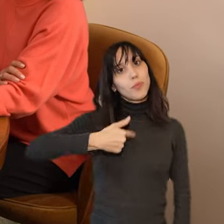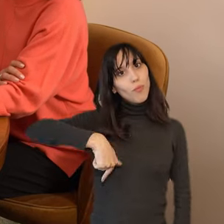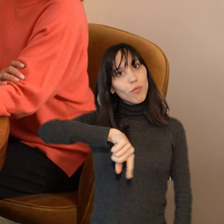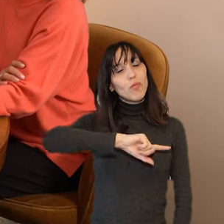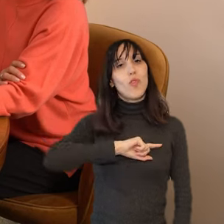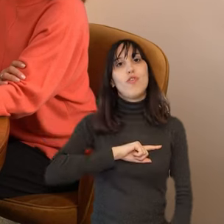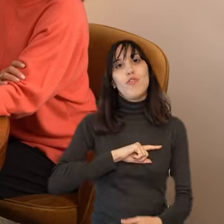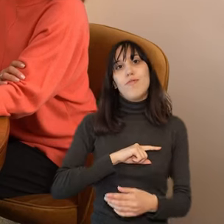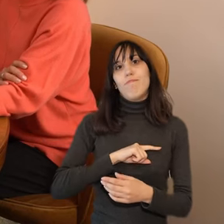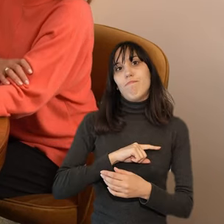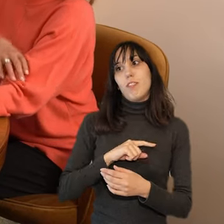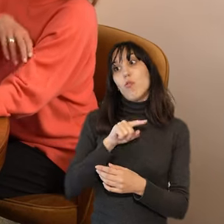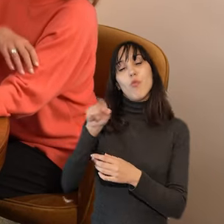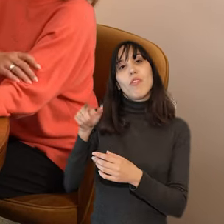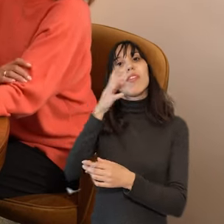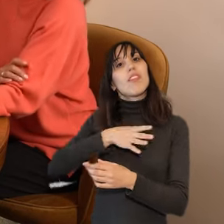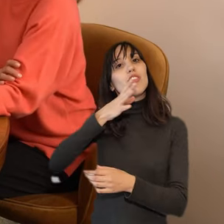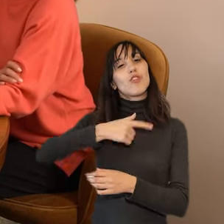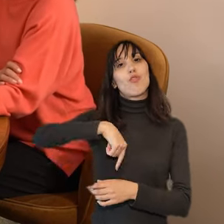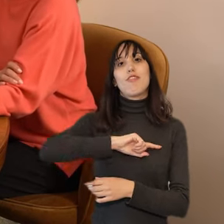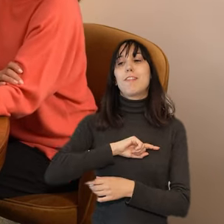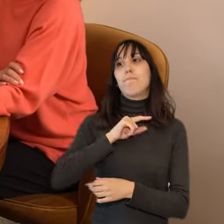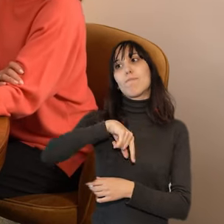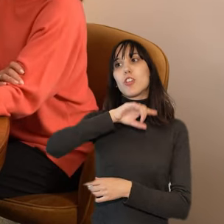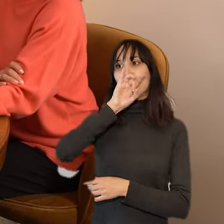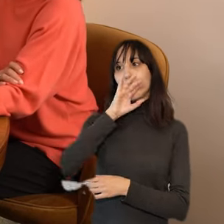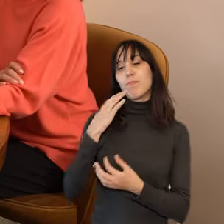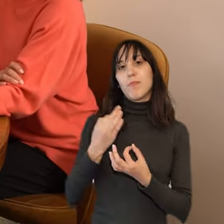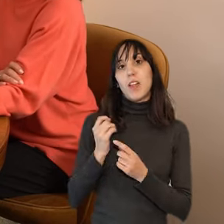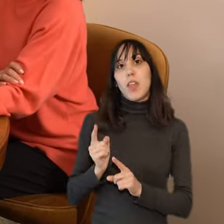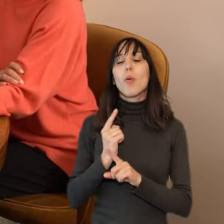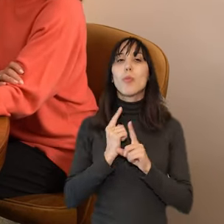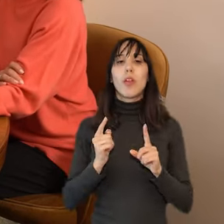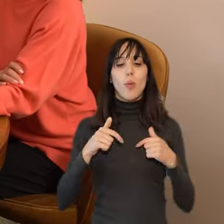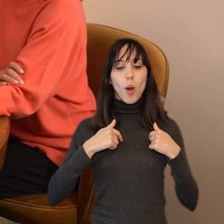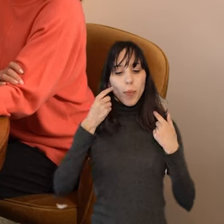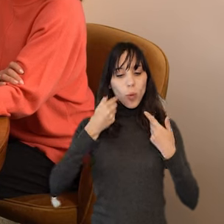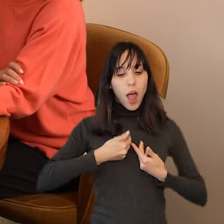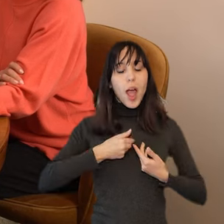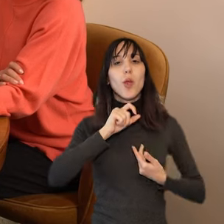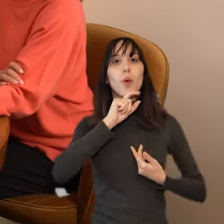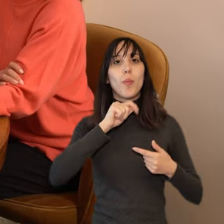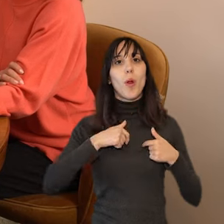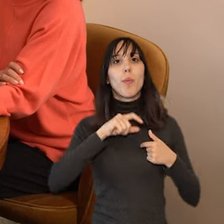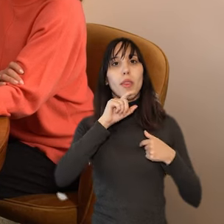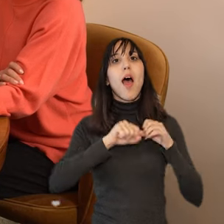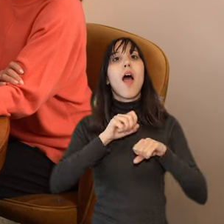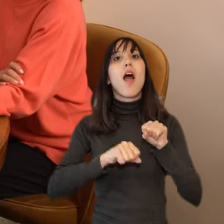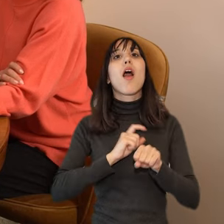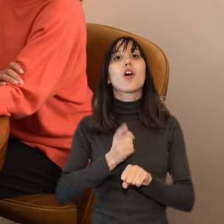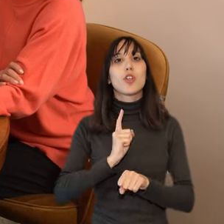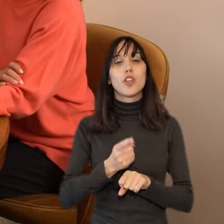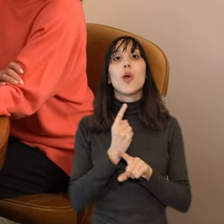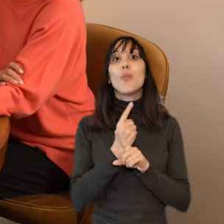recebemos eh porque desconstrói um pouco aquela ideia de o que é que eu sou realmente capazes porque aqui a grande o